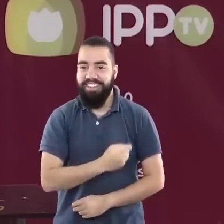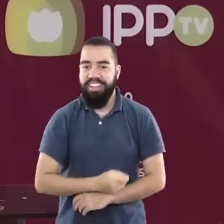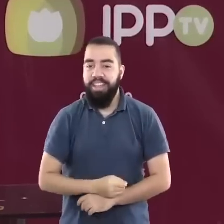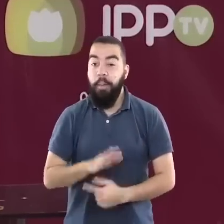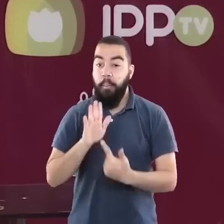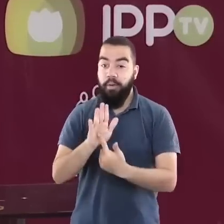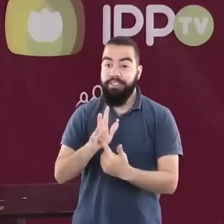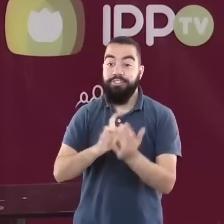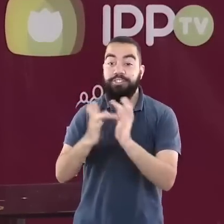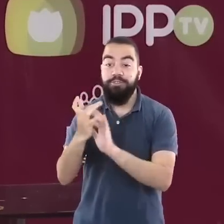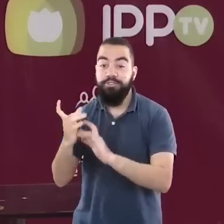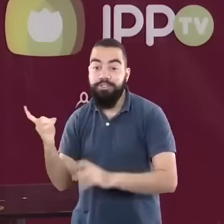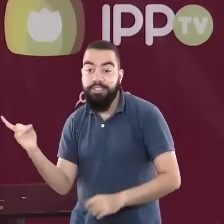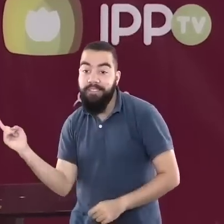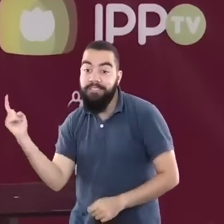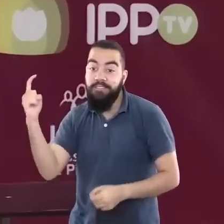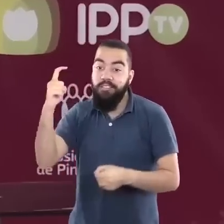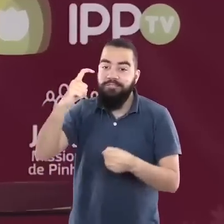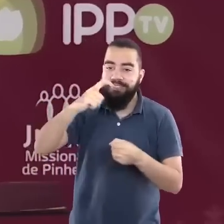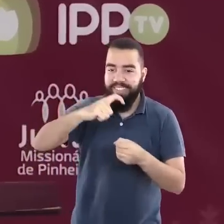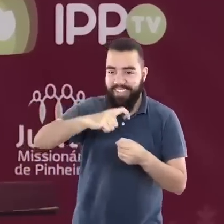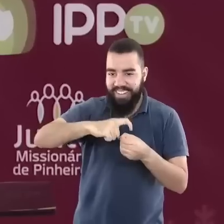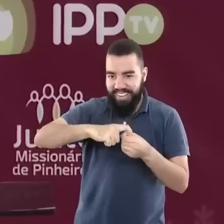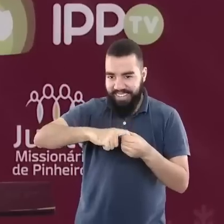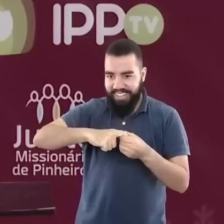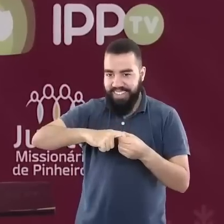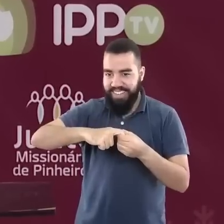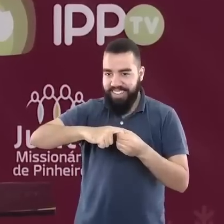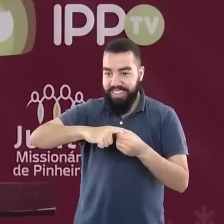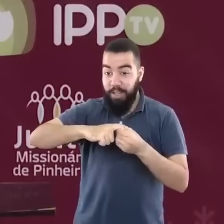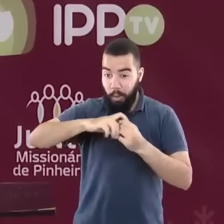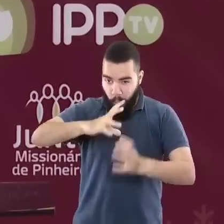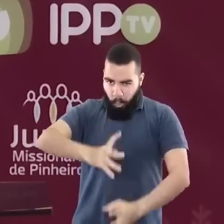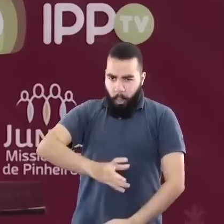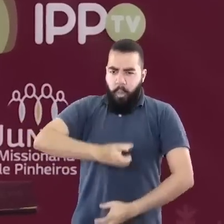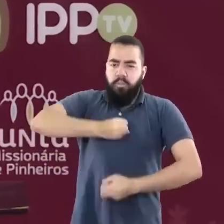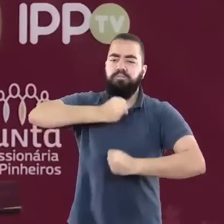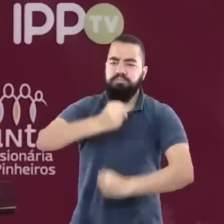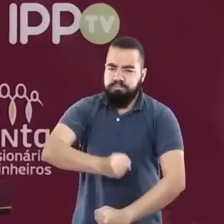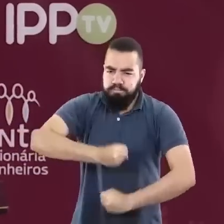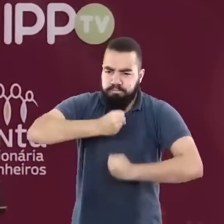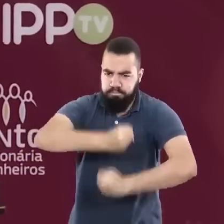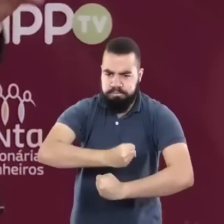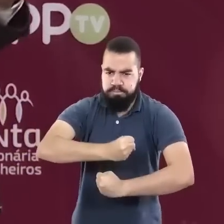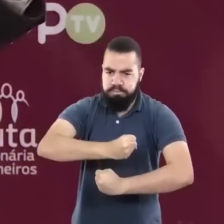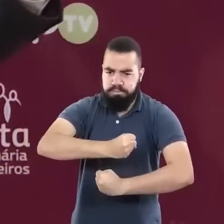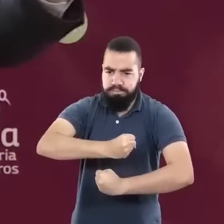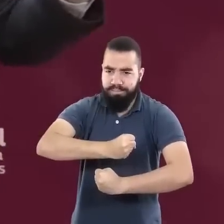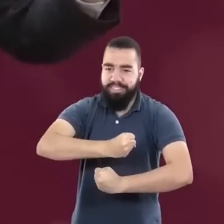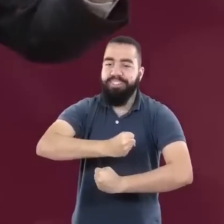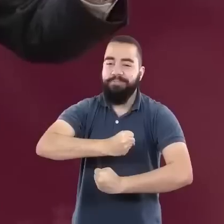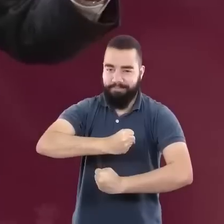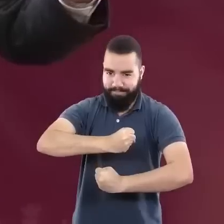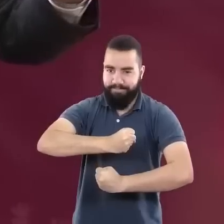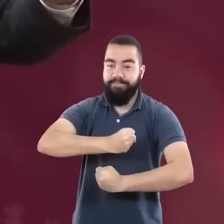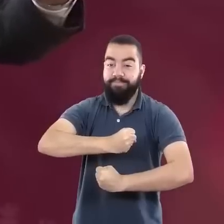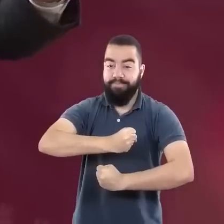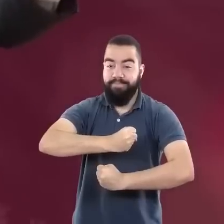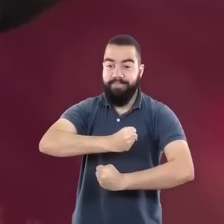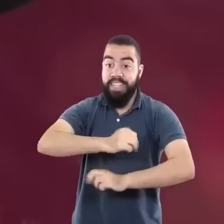que virá com grande poder e vai